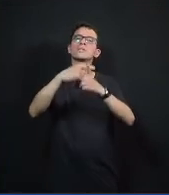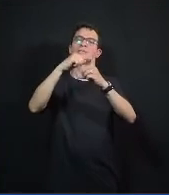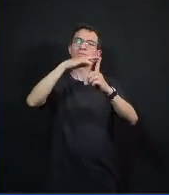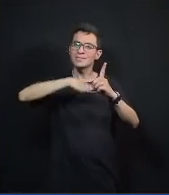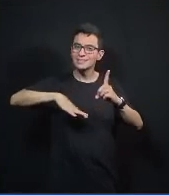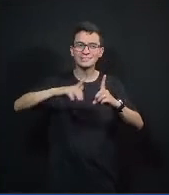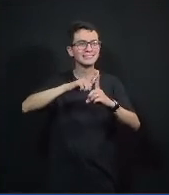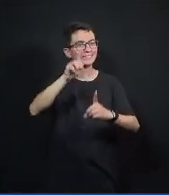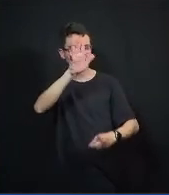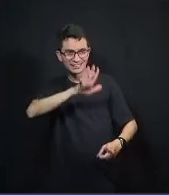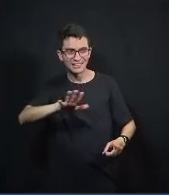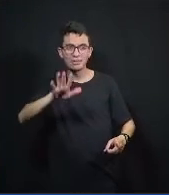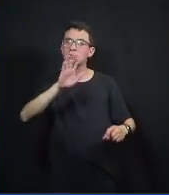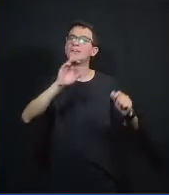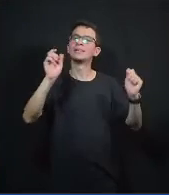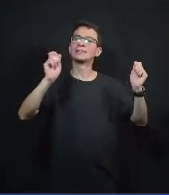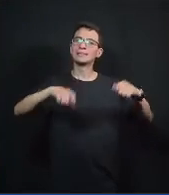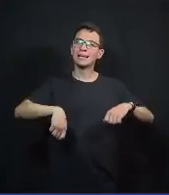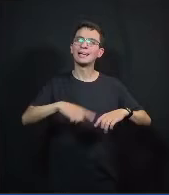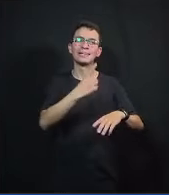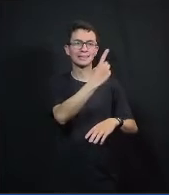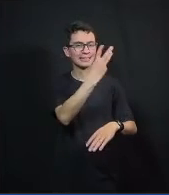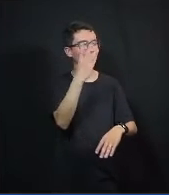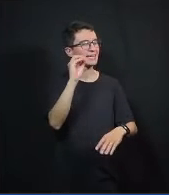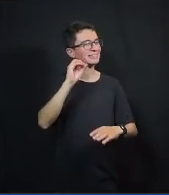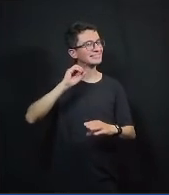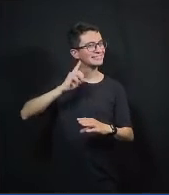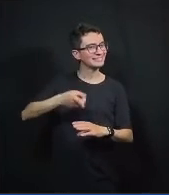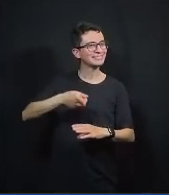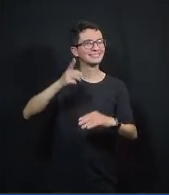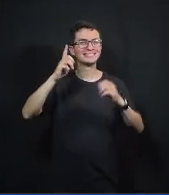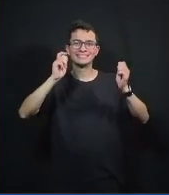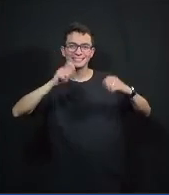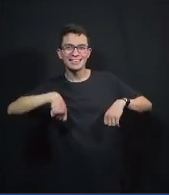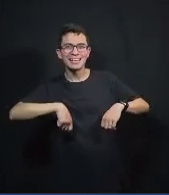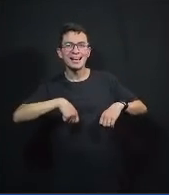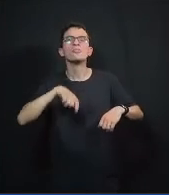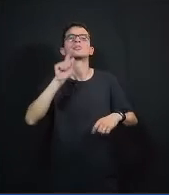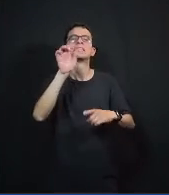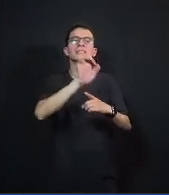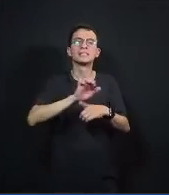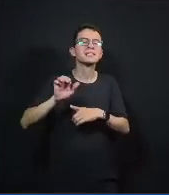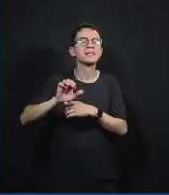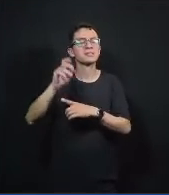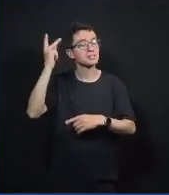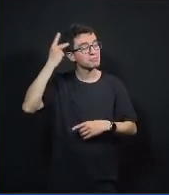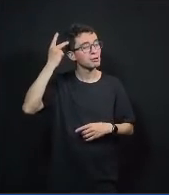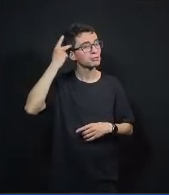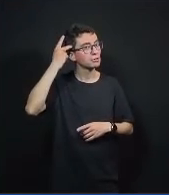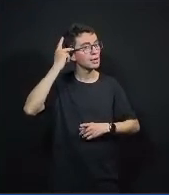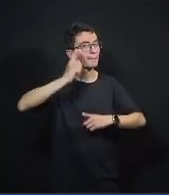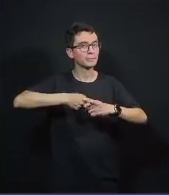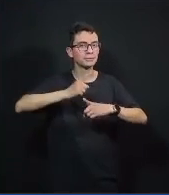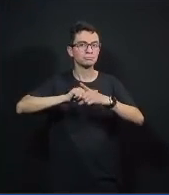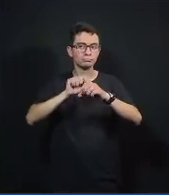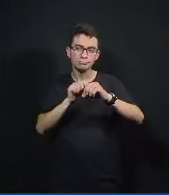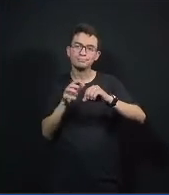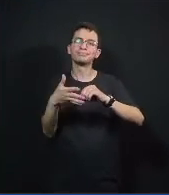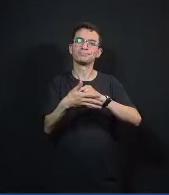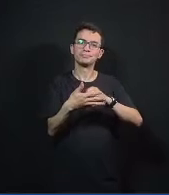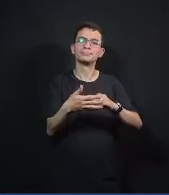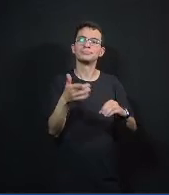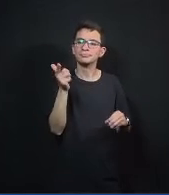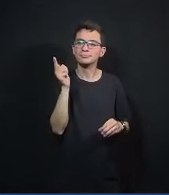Nós tivemos mais de 130 mil mesários voluntários no estado de São Paulo, apesar da situação de pandemia, e tivemos essa parceria com as